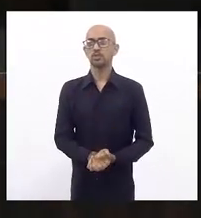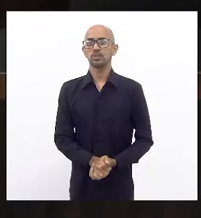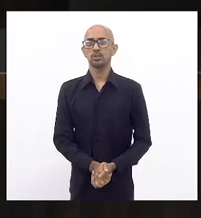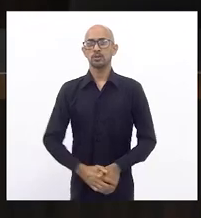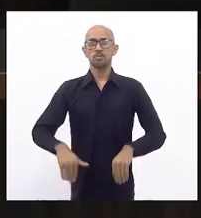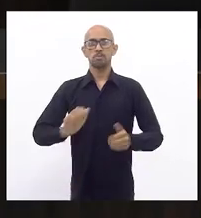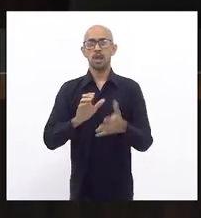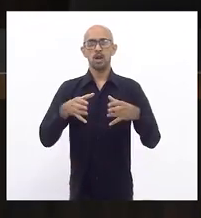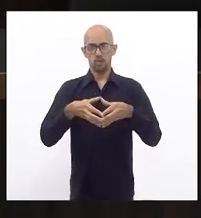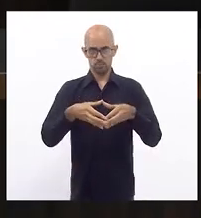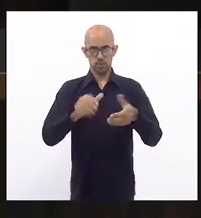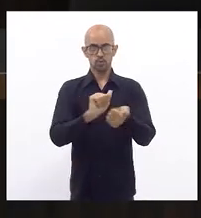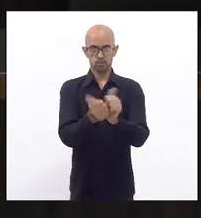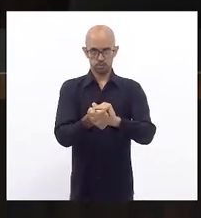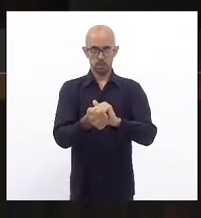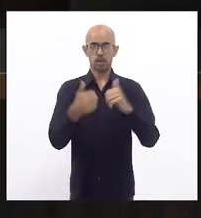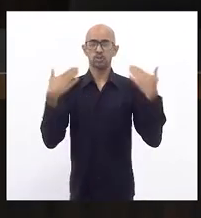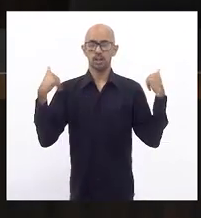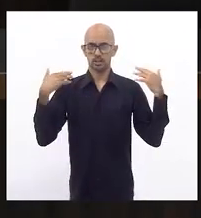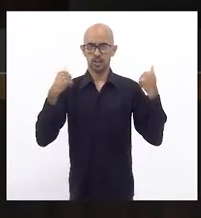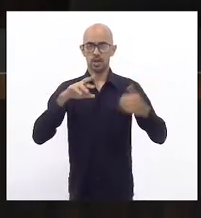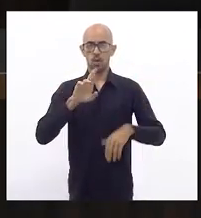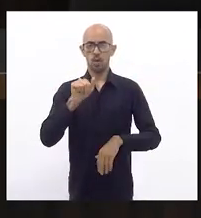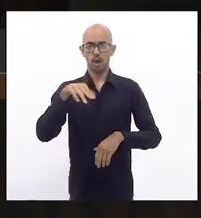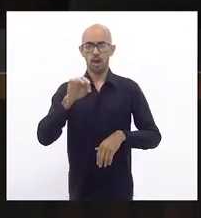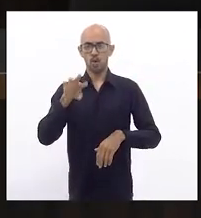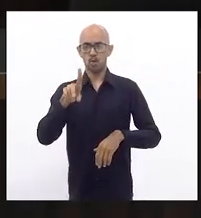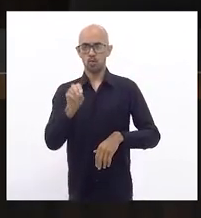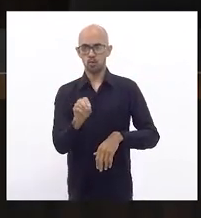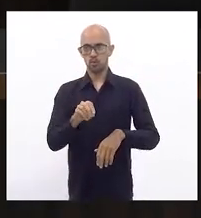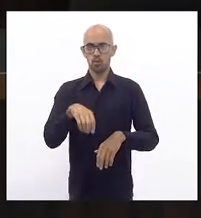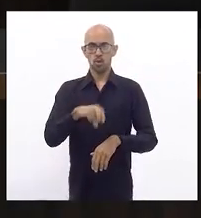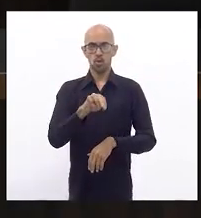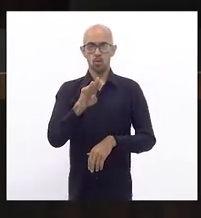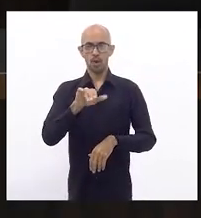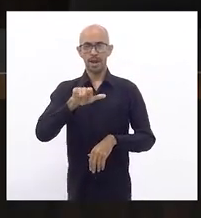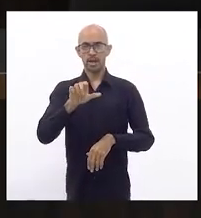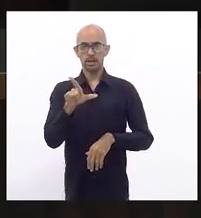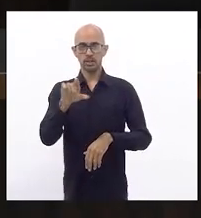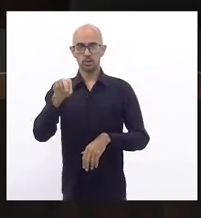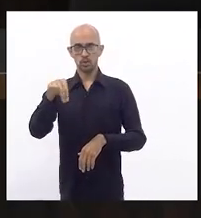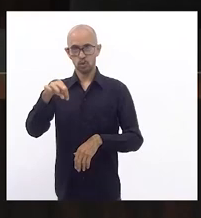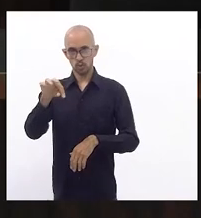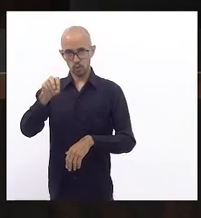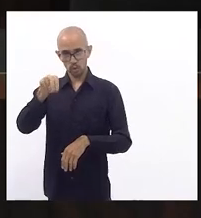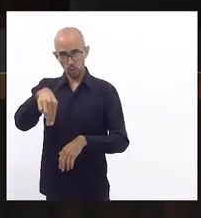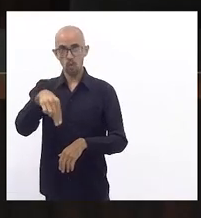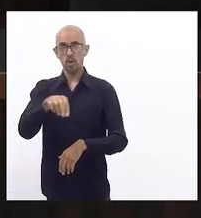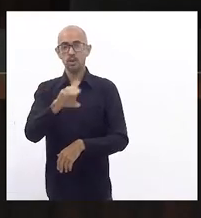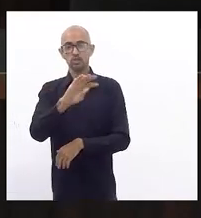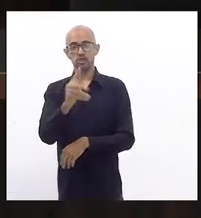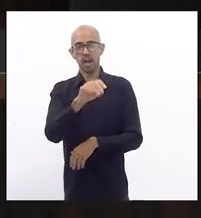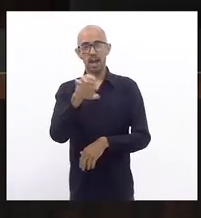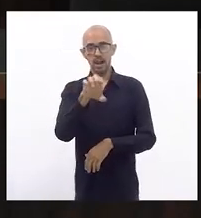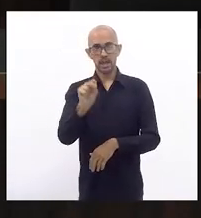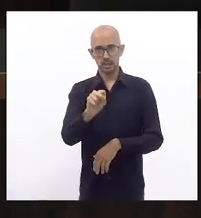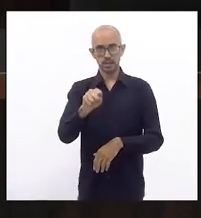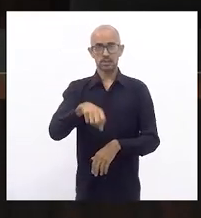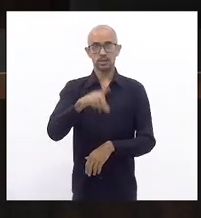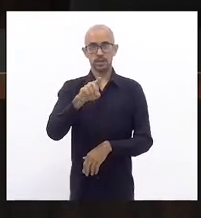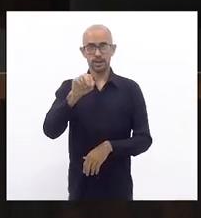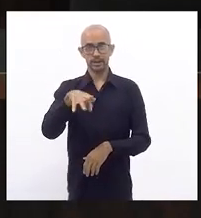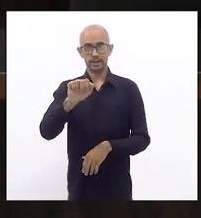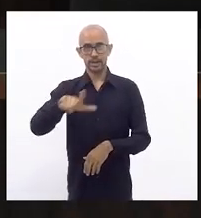de Esporte e Lazer, deputado Ronaldo Quieta, deputado Hélito José, deputado Charles Batista, deputado Daniel